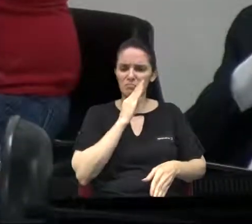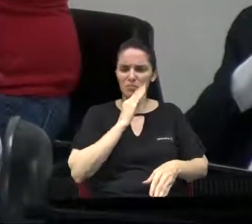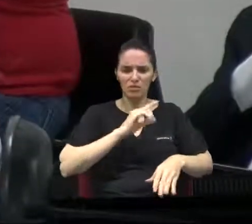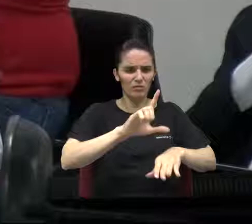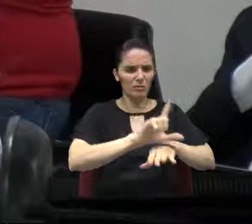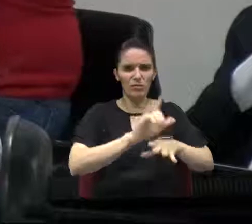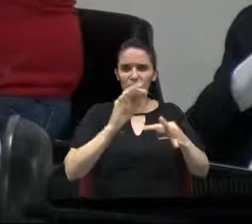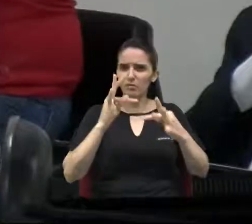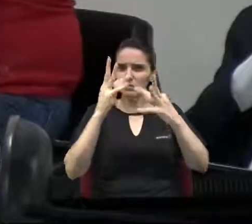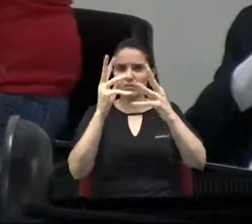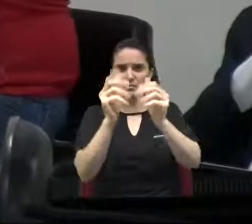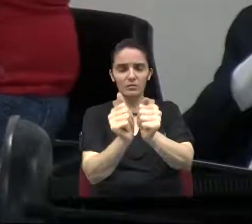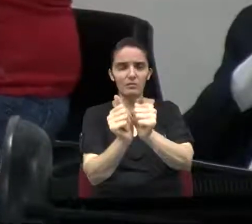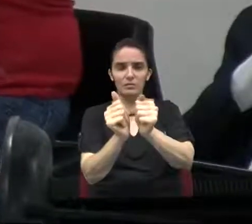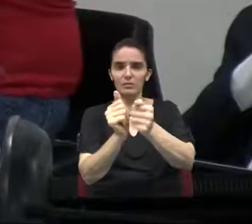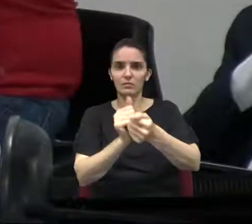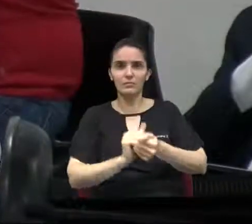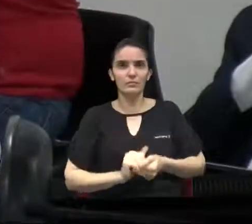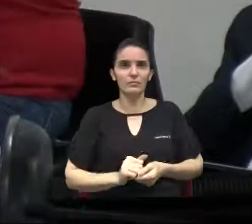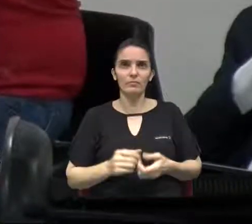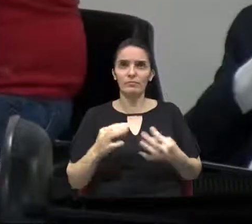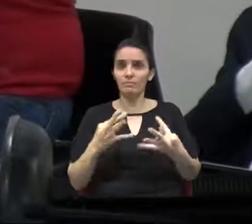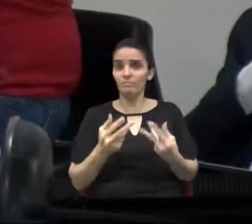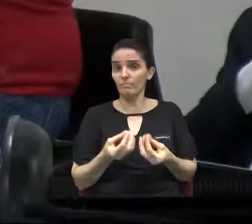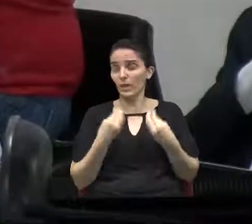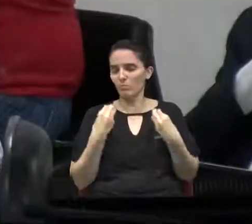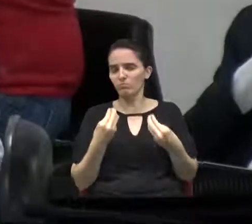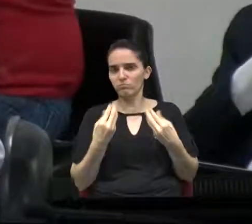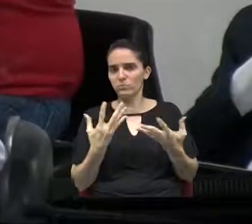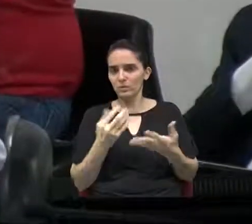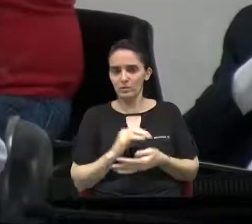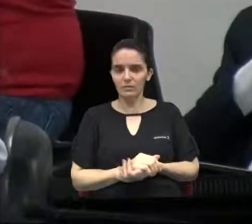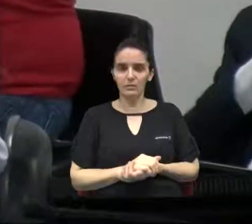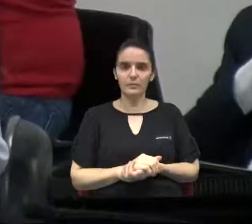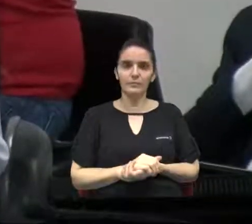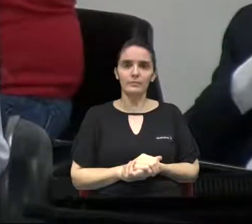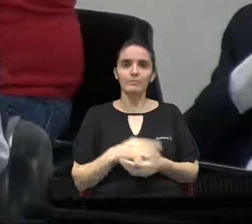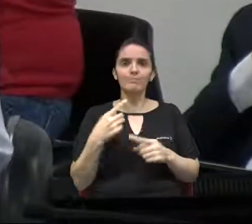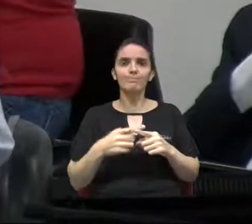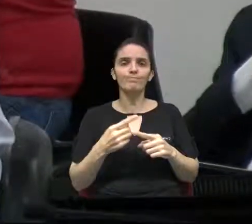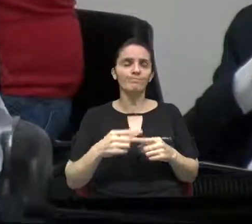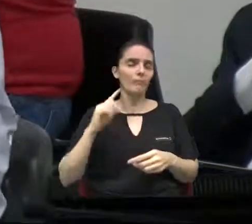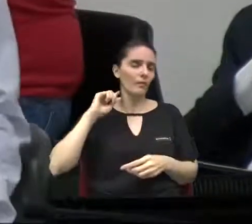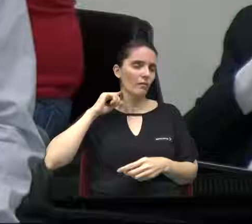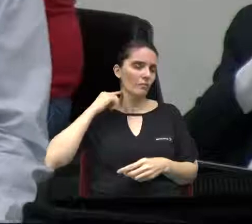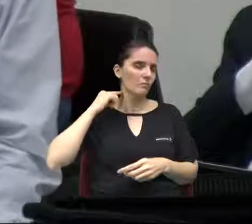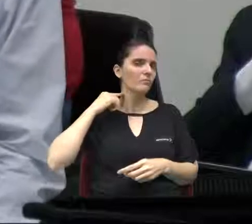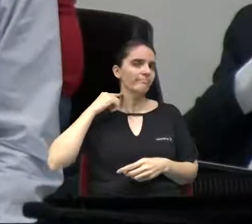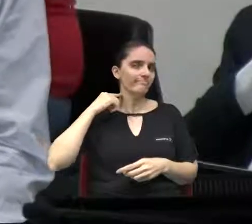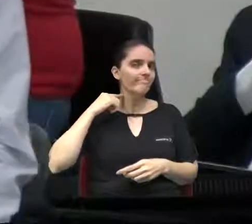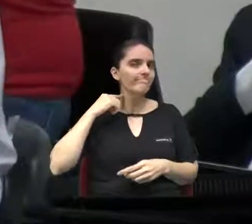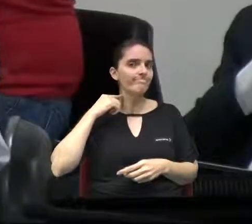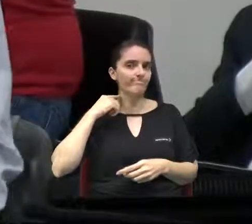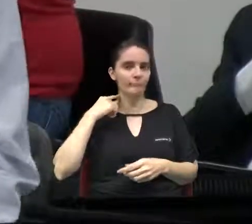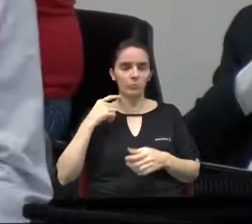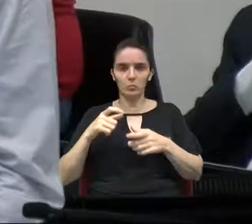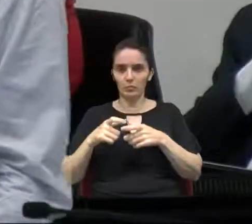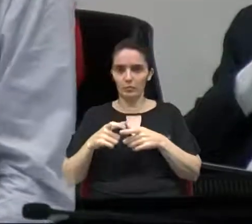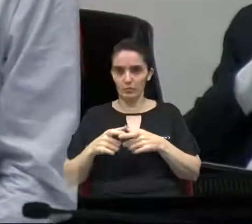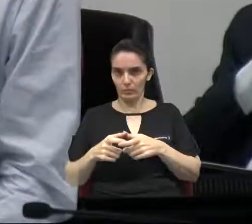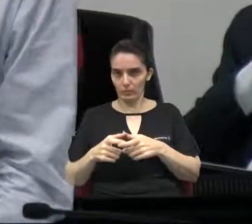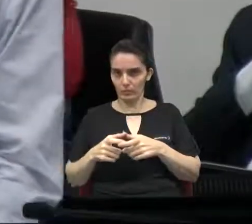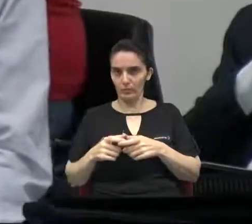o Mocotó, o mercado, todo mundo, porque por causa da sujeira. Logicamente que um bairro pequeno, ou uma